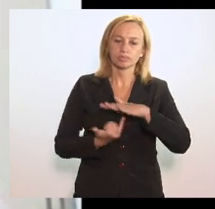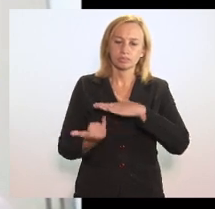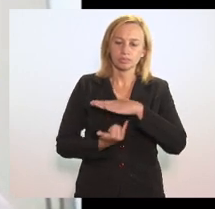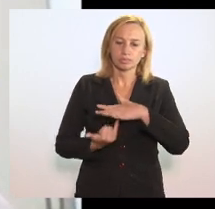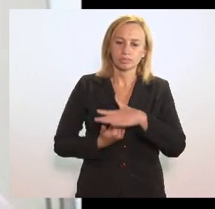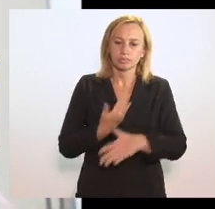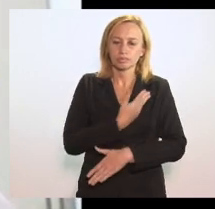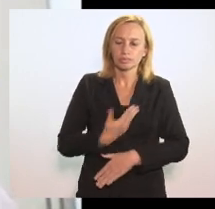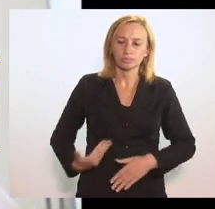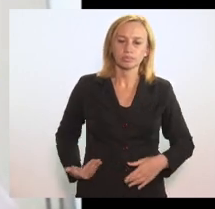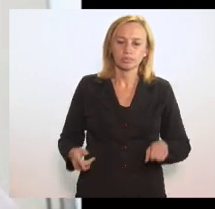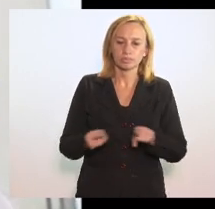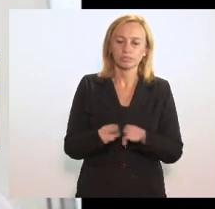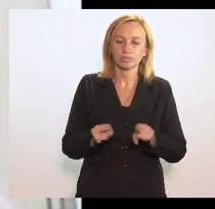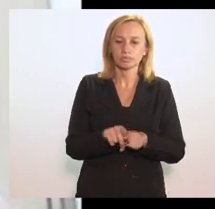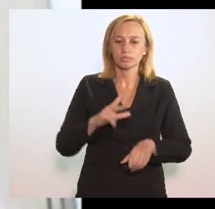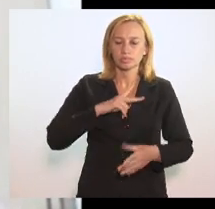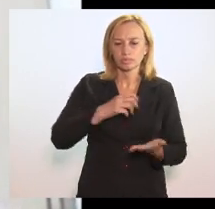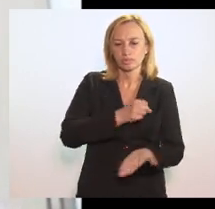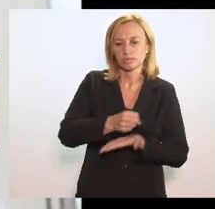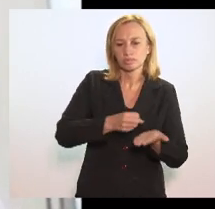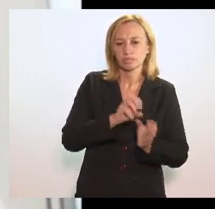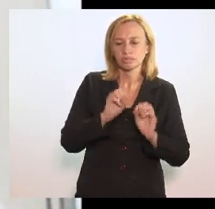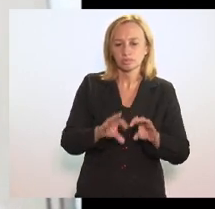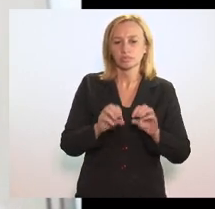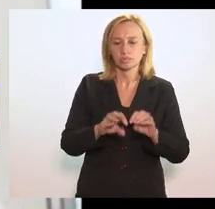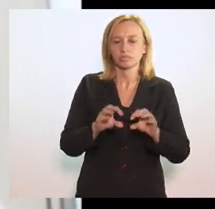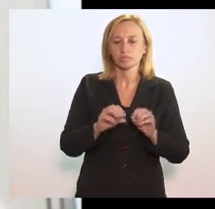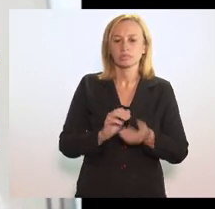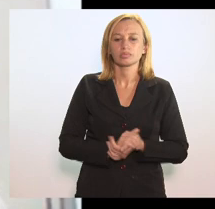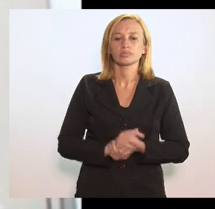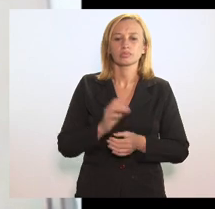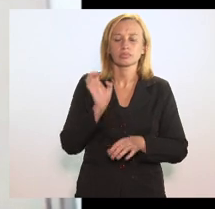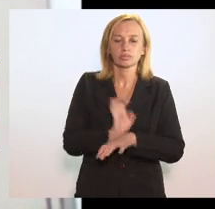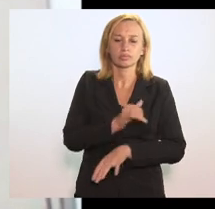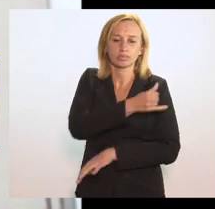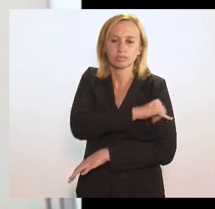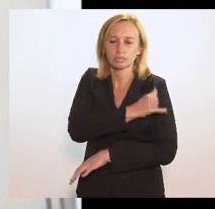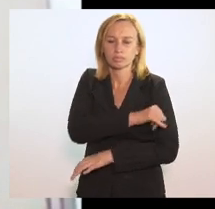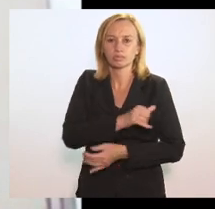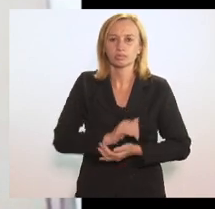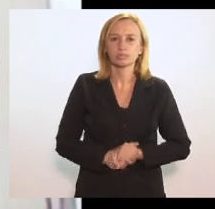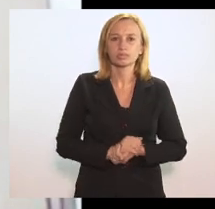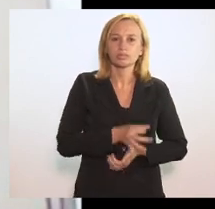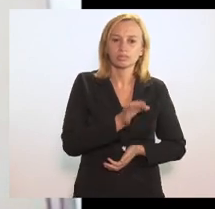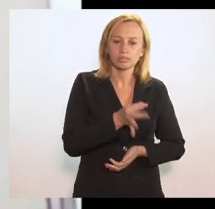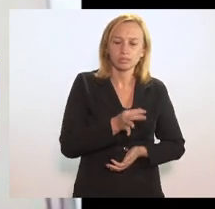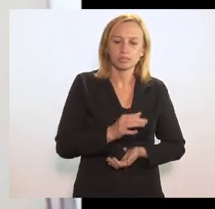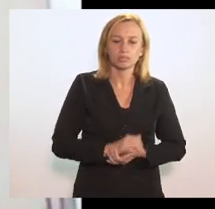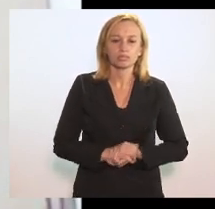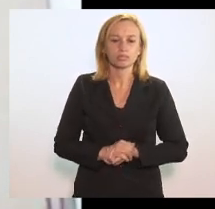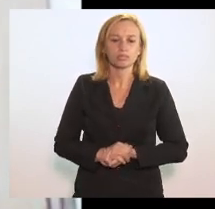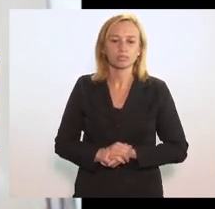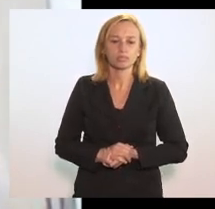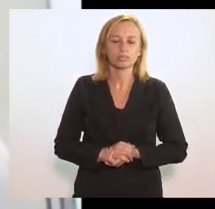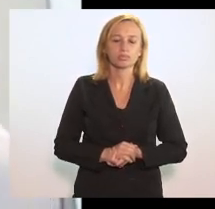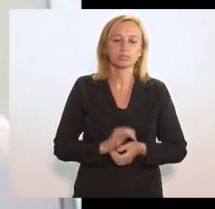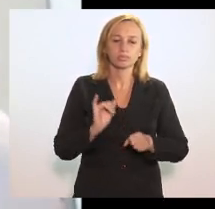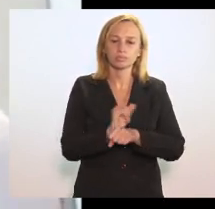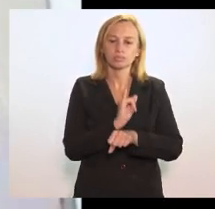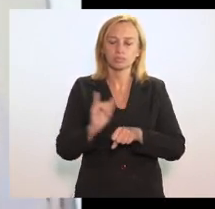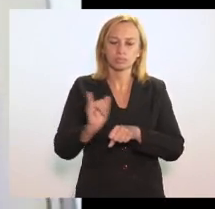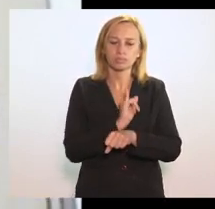e privadas da educação básica do ensino no âmbito do Estado do Rio de Janeiro. É necessário se articular medidas de